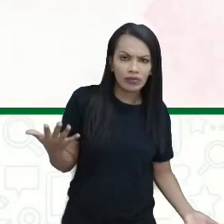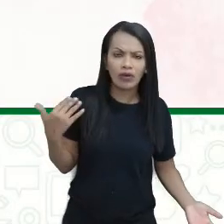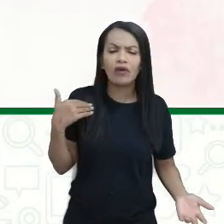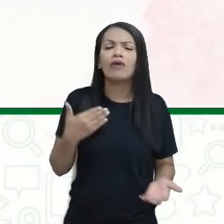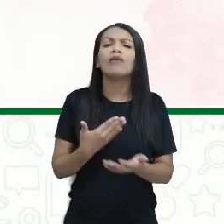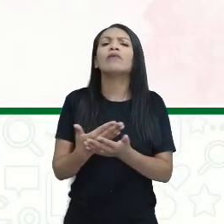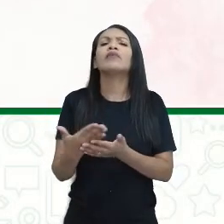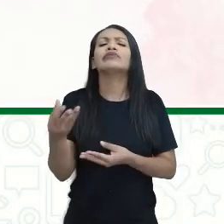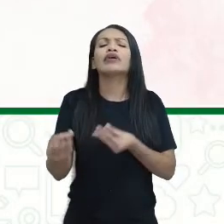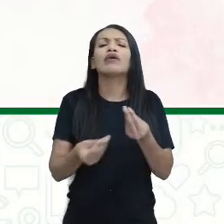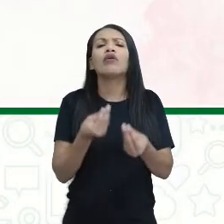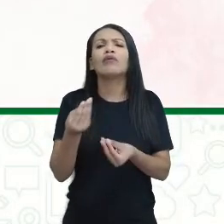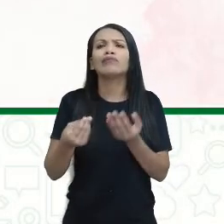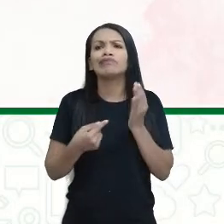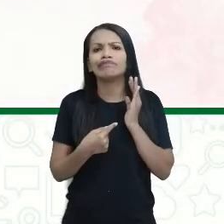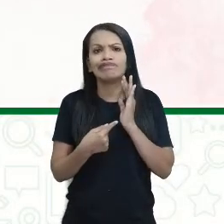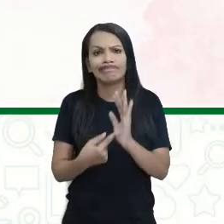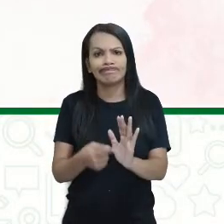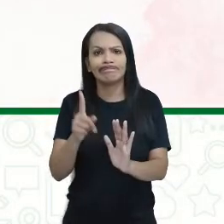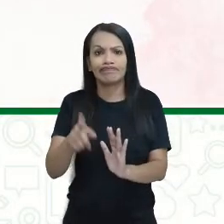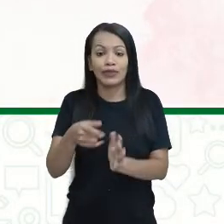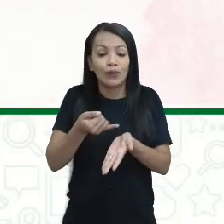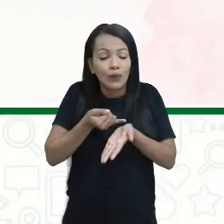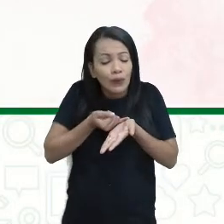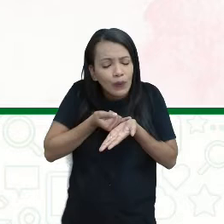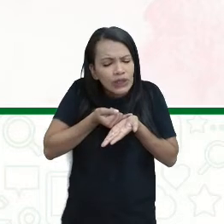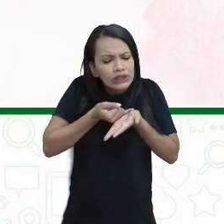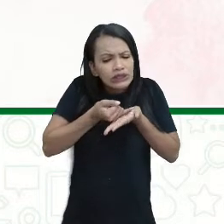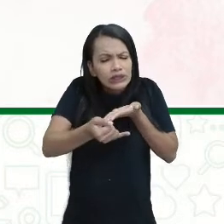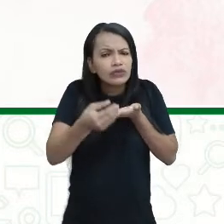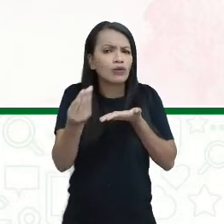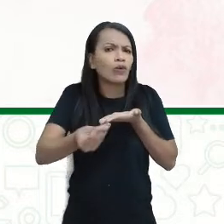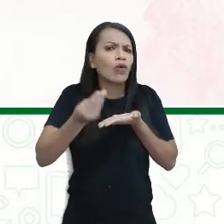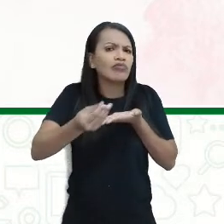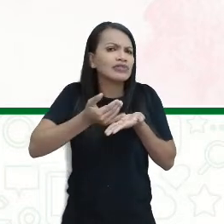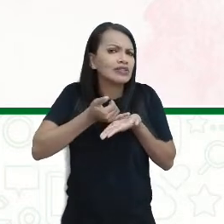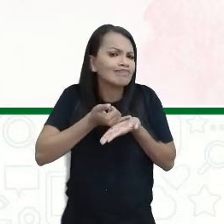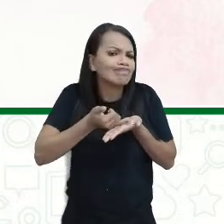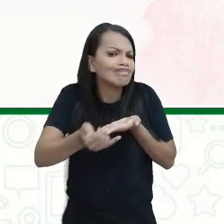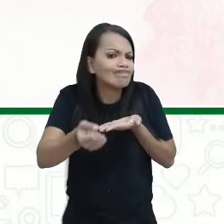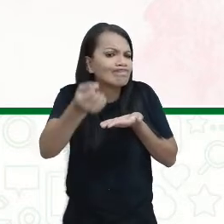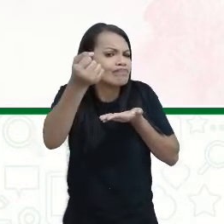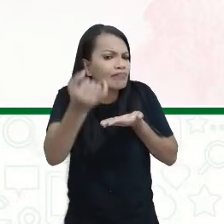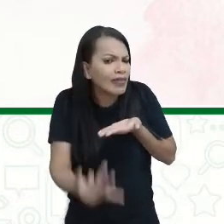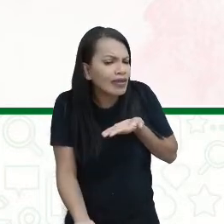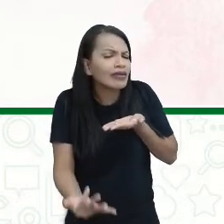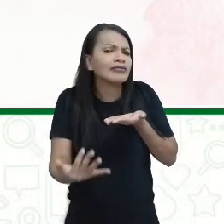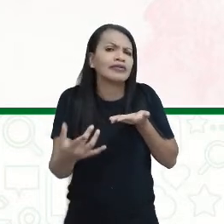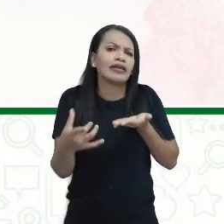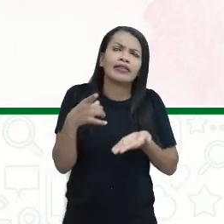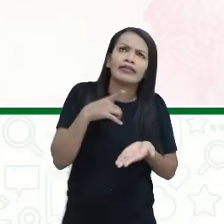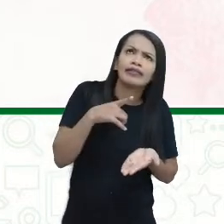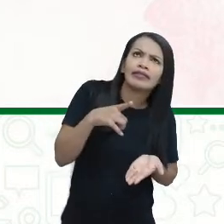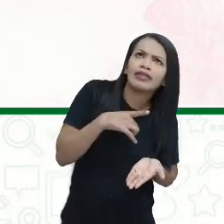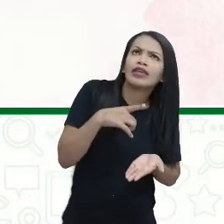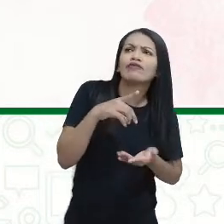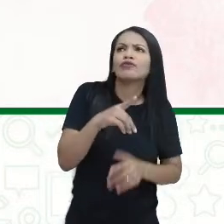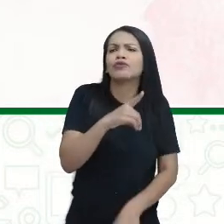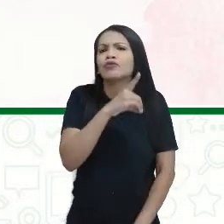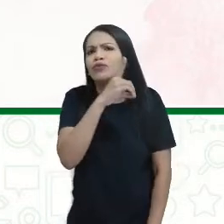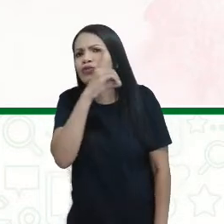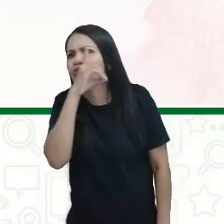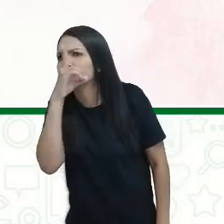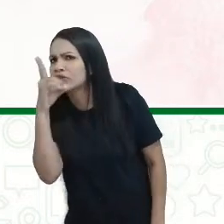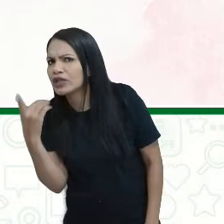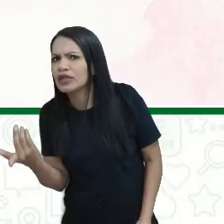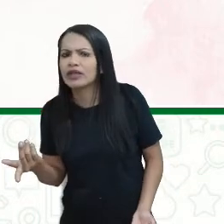é? É a situação inicial, é como você começa contando. E aí, teve um dia, no caso